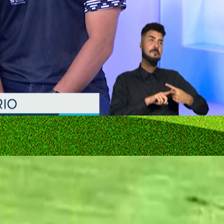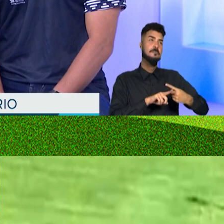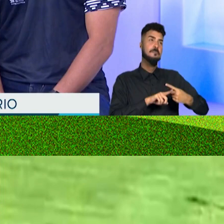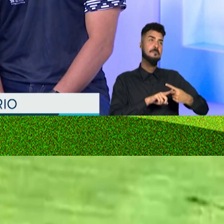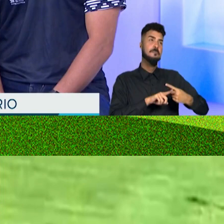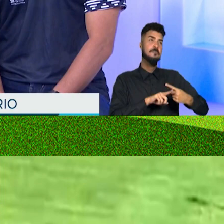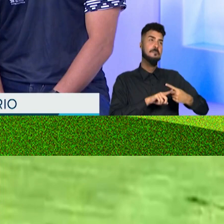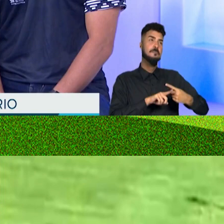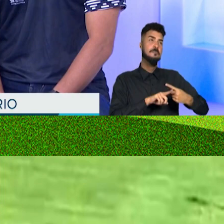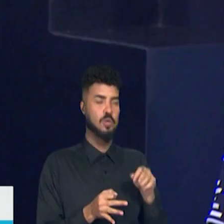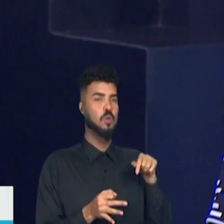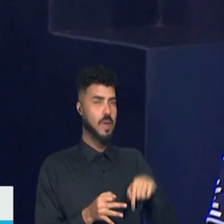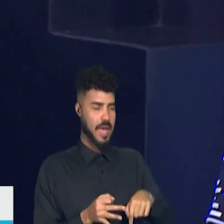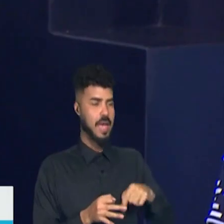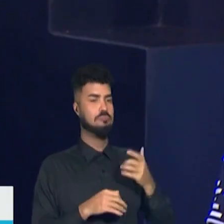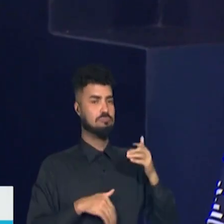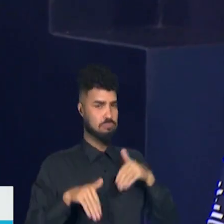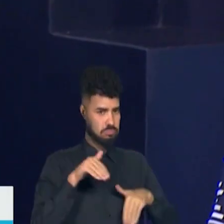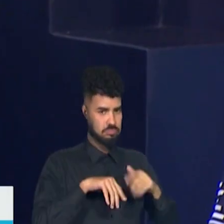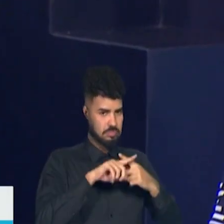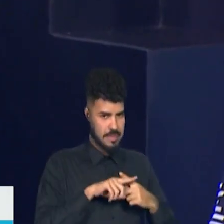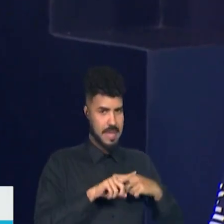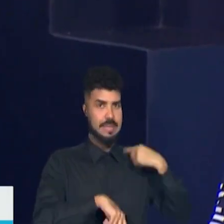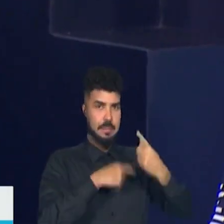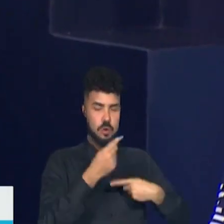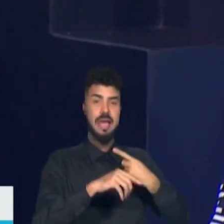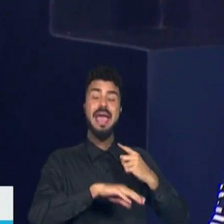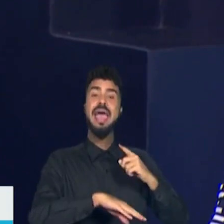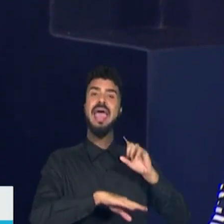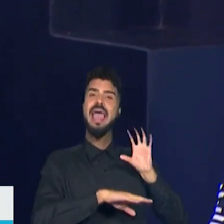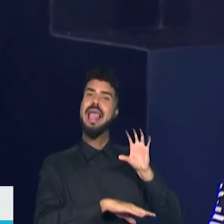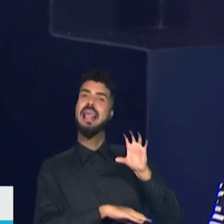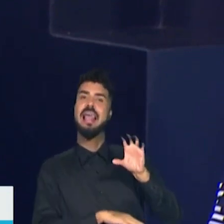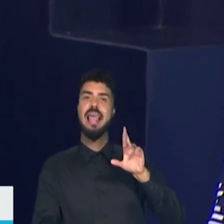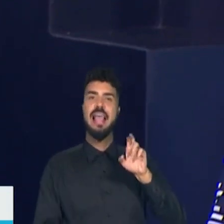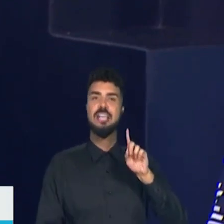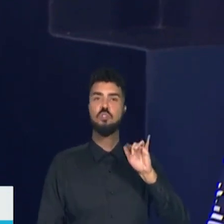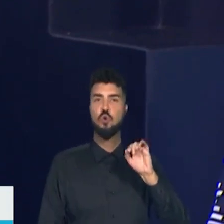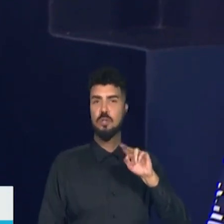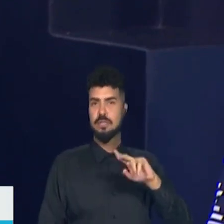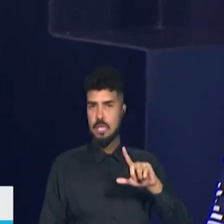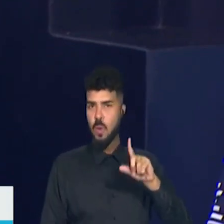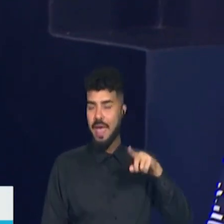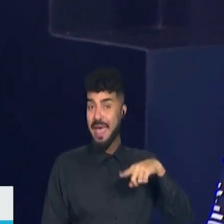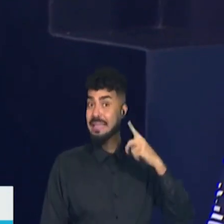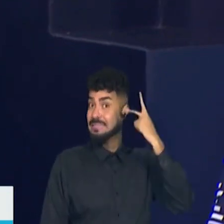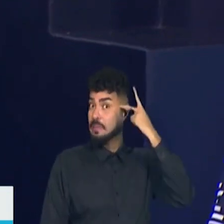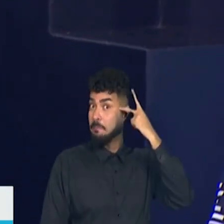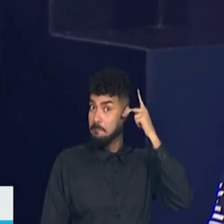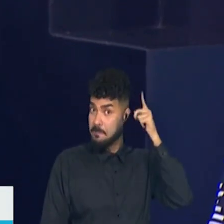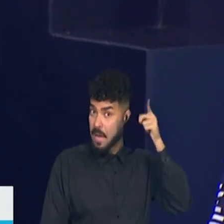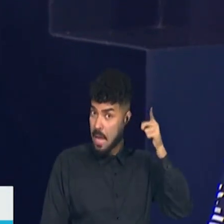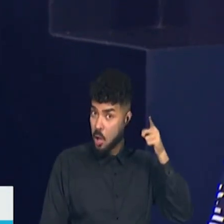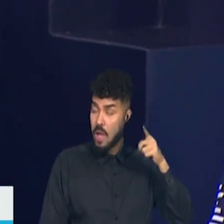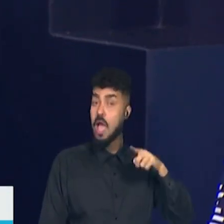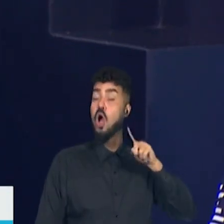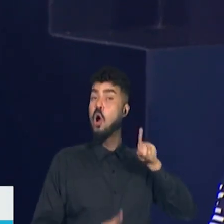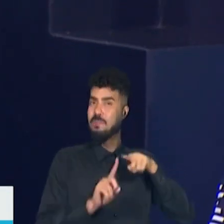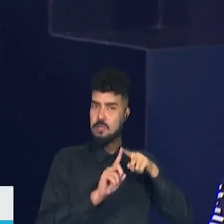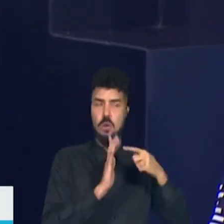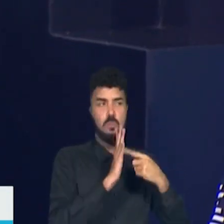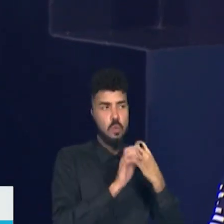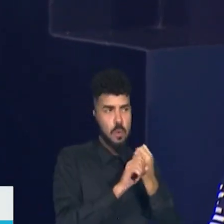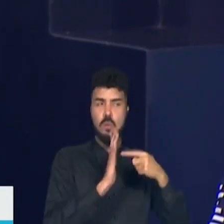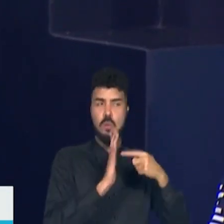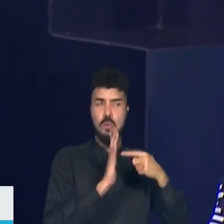Então, vamos conferir. O regional, que vai ser lá em São Paulo, que vai ser para as Paralimpíadas